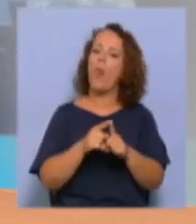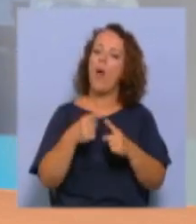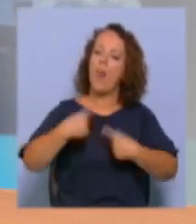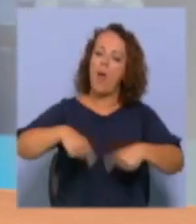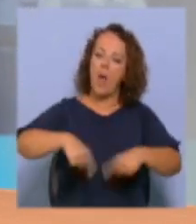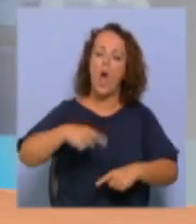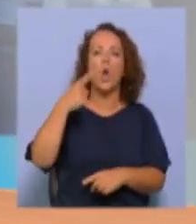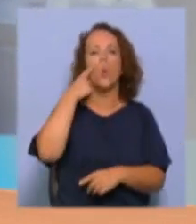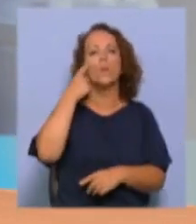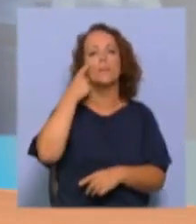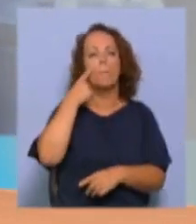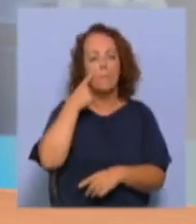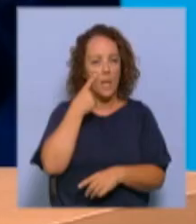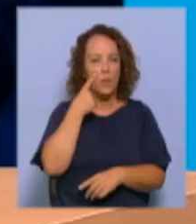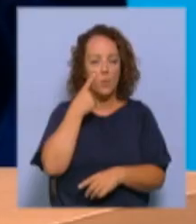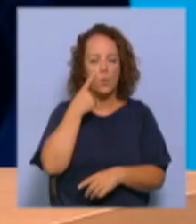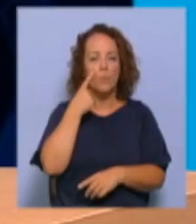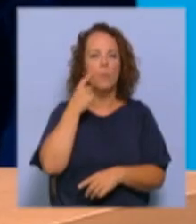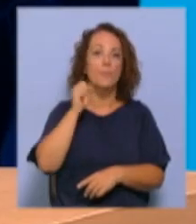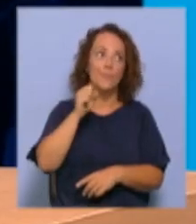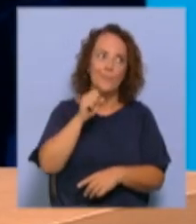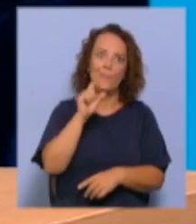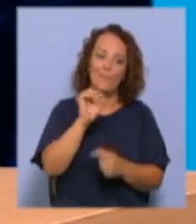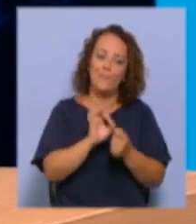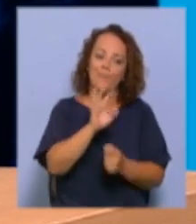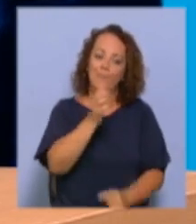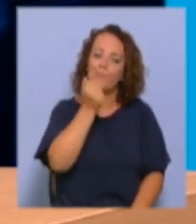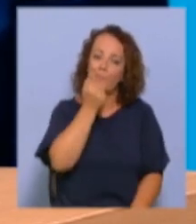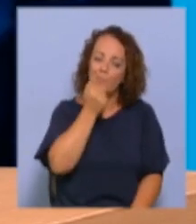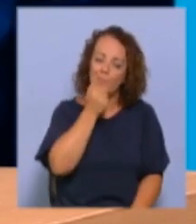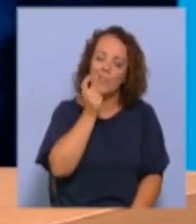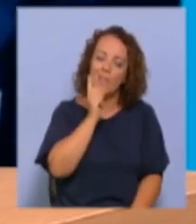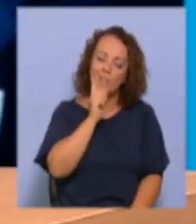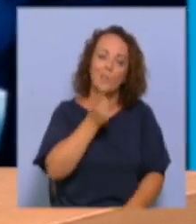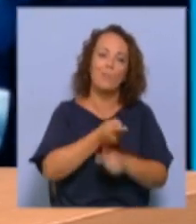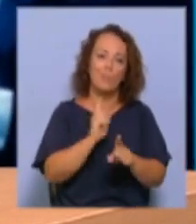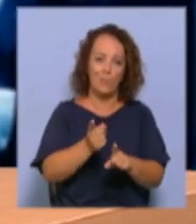agora. Com alguns apontamentos de graça também, porque obviamente, quer naquela altura, enfim,